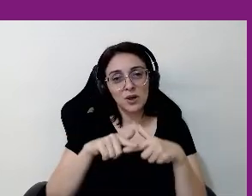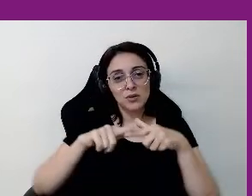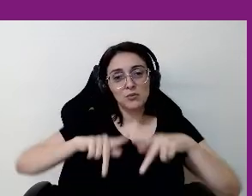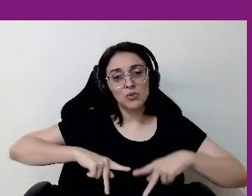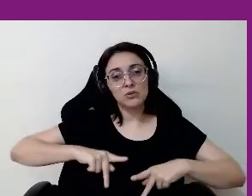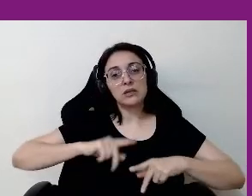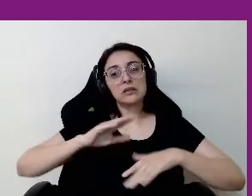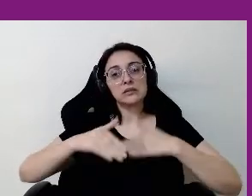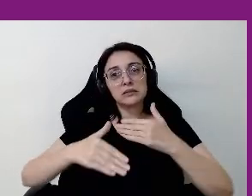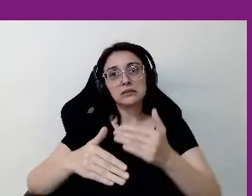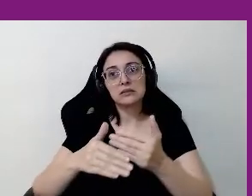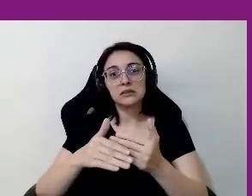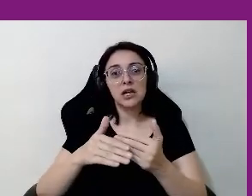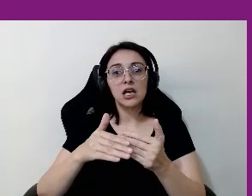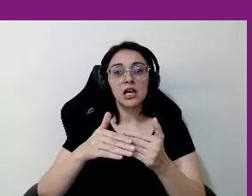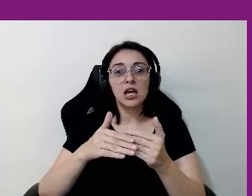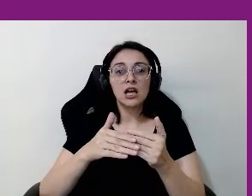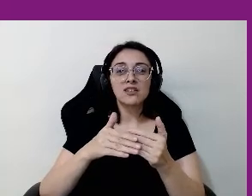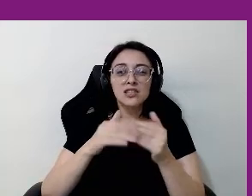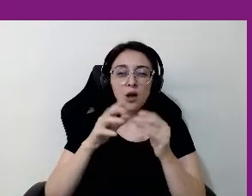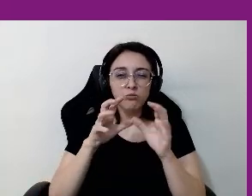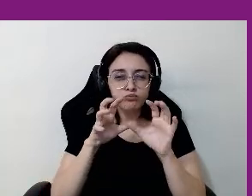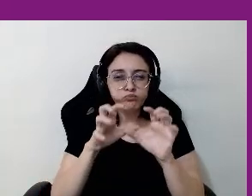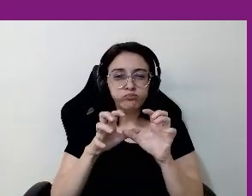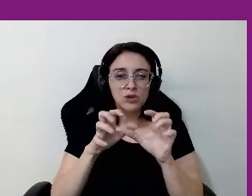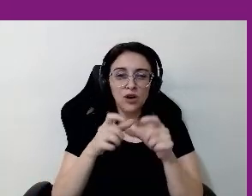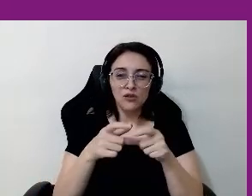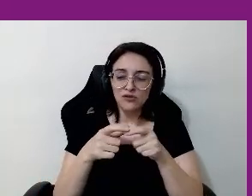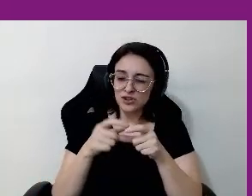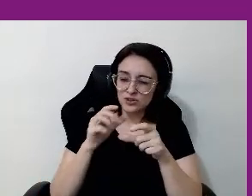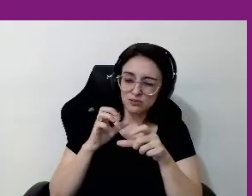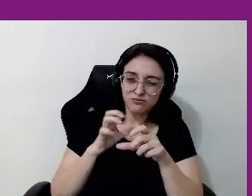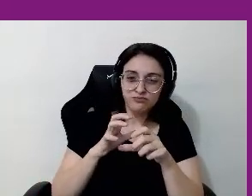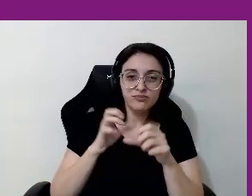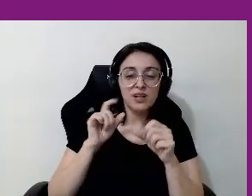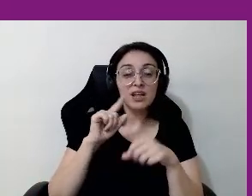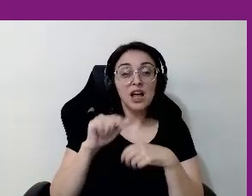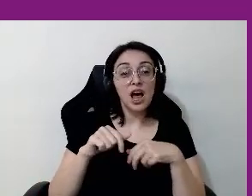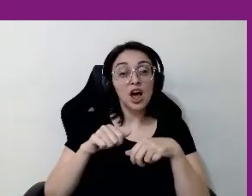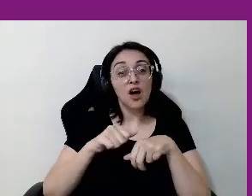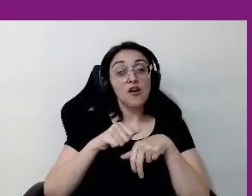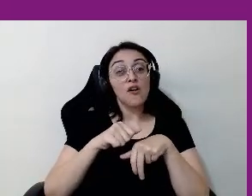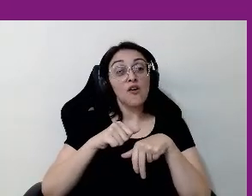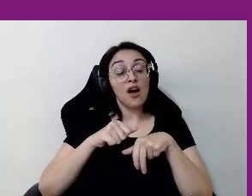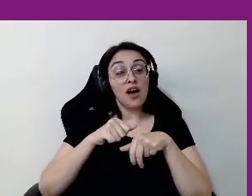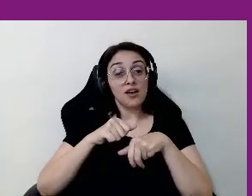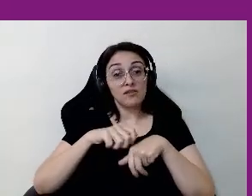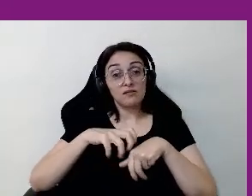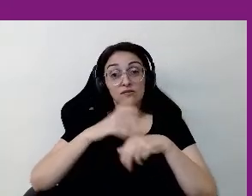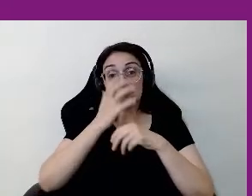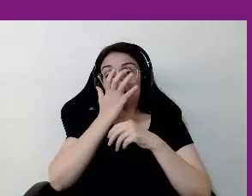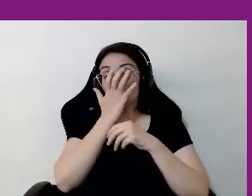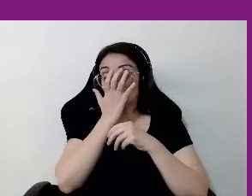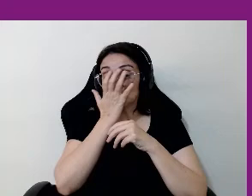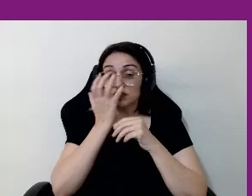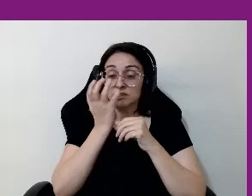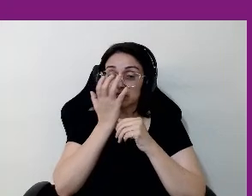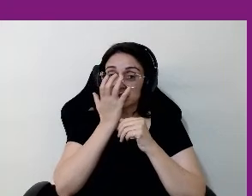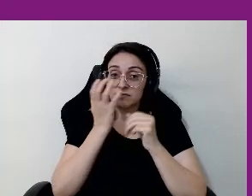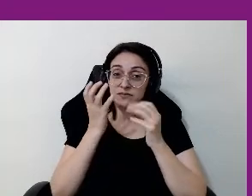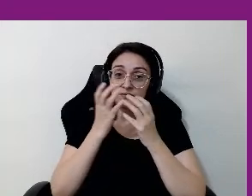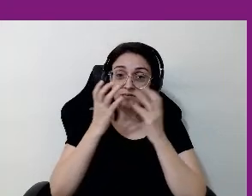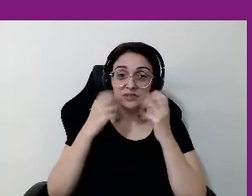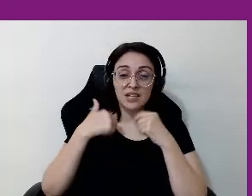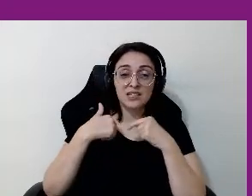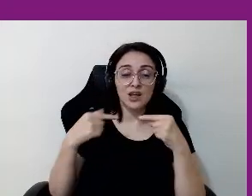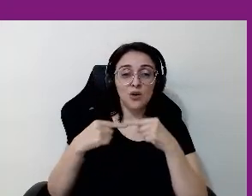consolidação ou mais vidro fosco. De qualquer forma, a ventilação espontânea ela está associada à musculatura.